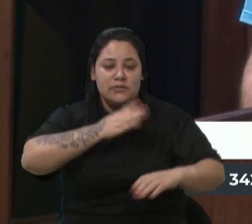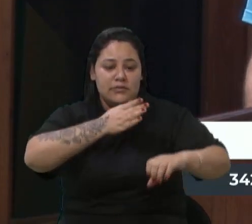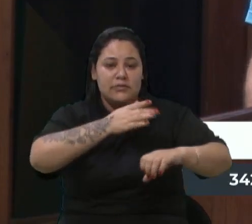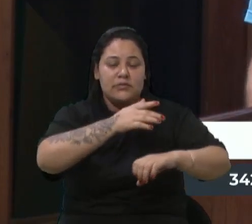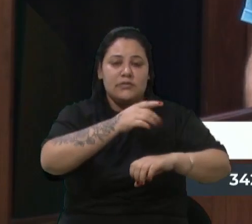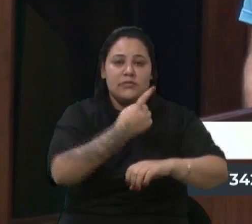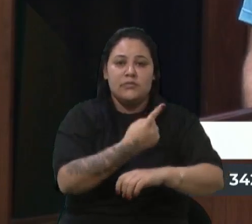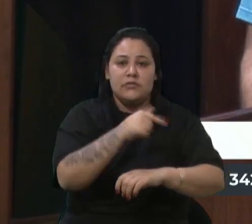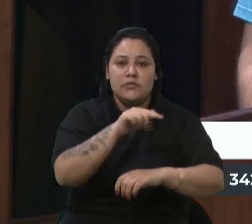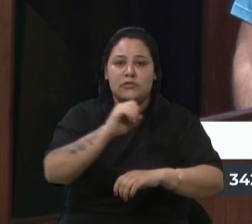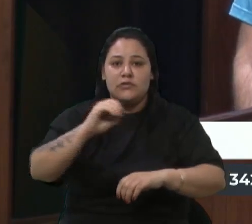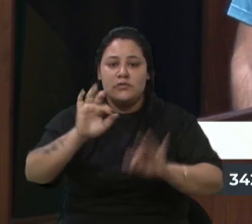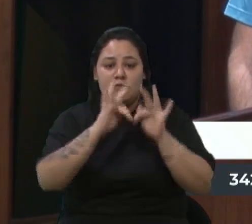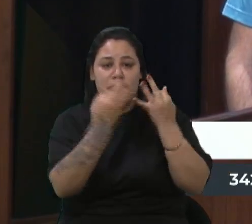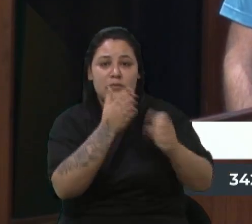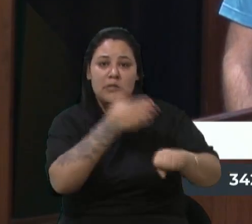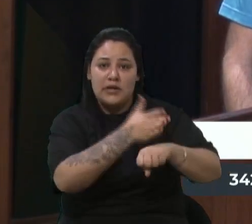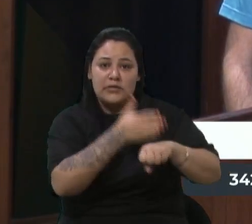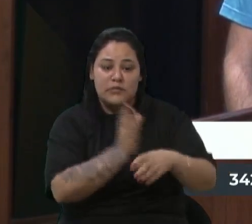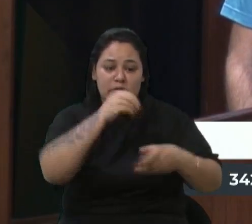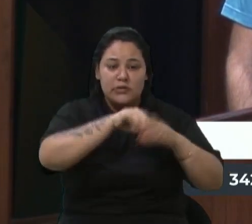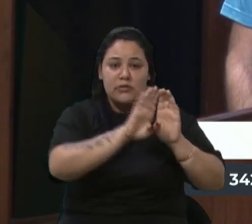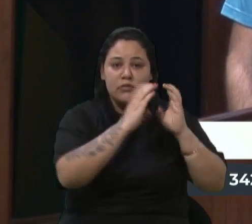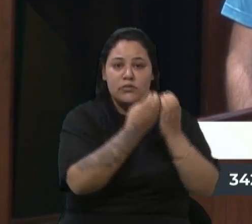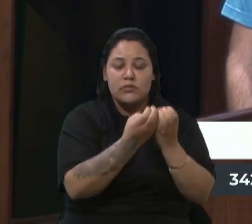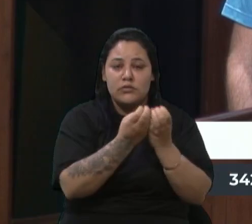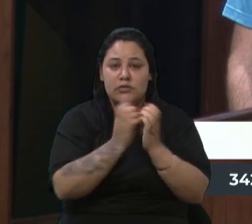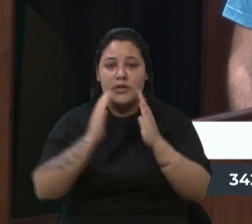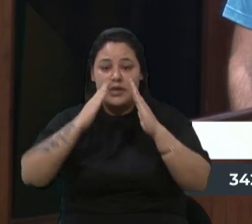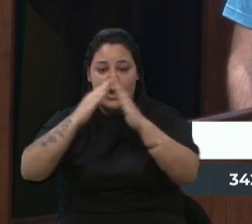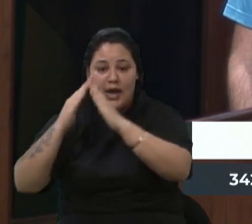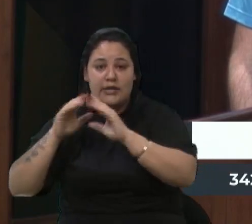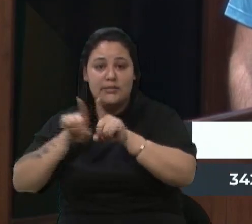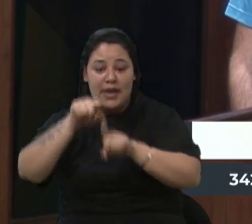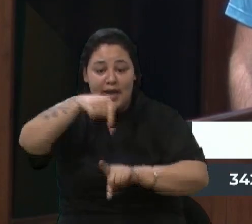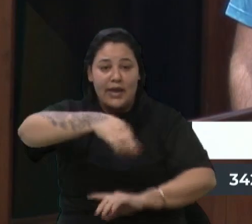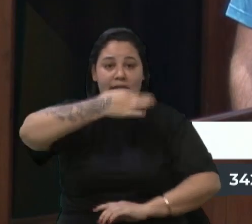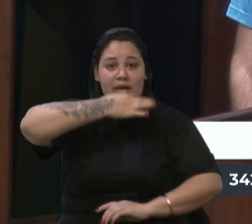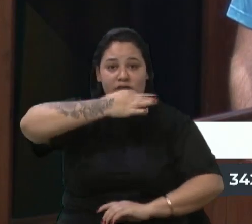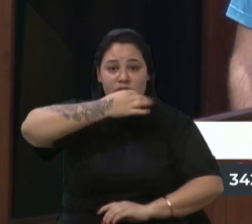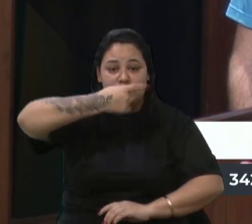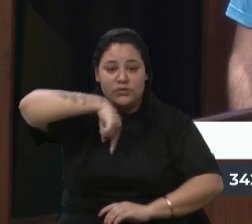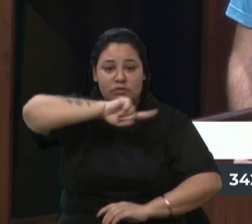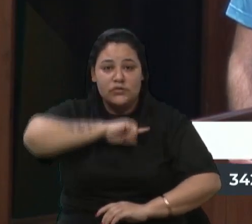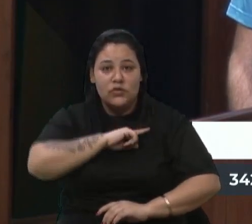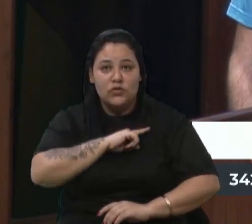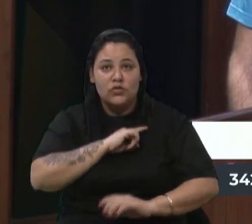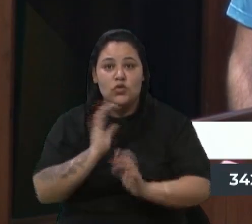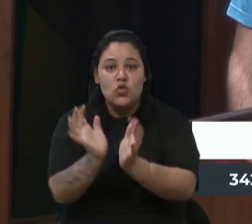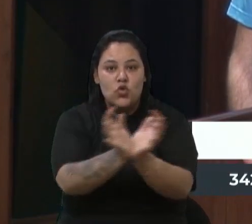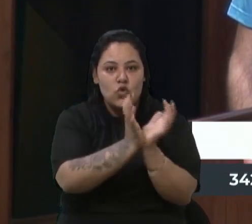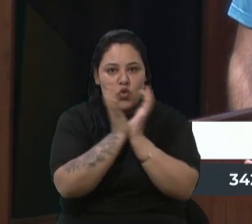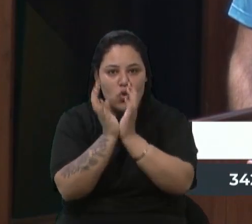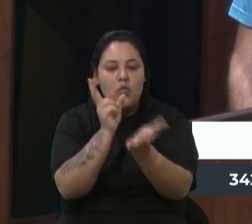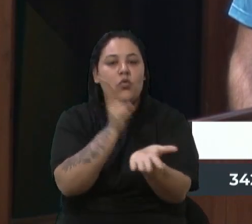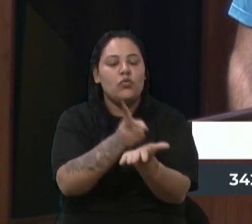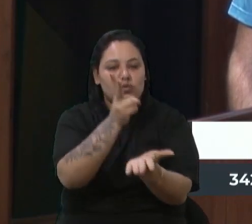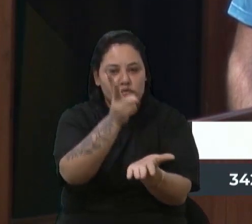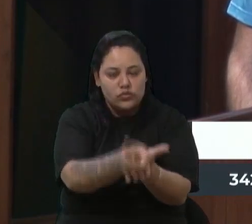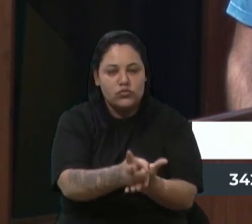comunidades e nos lares. Aqui em Caxias do Sul, então, nosso núcleo continua na paróquia São